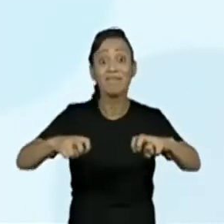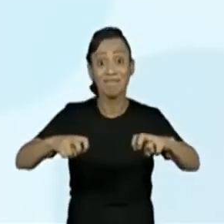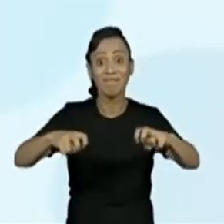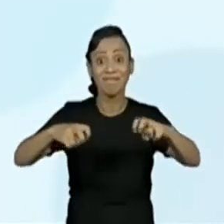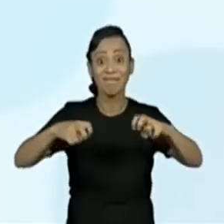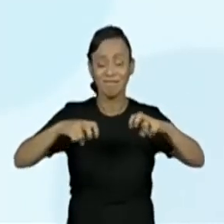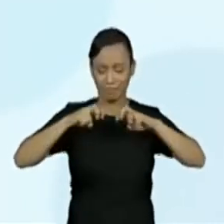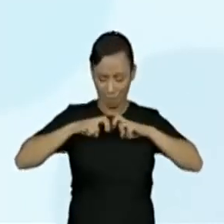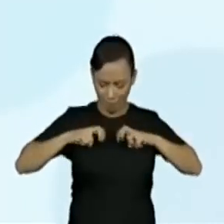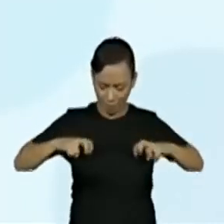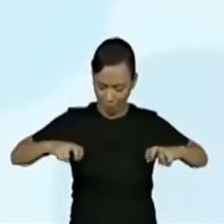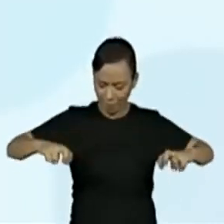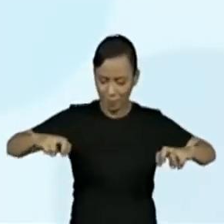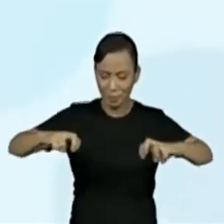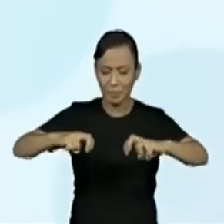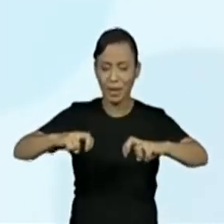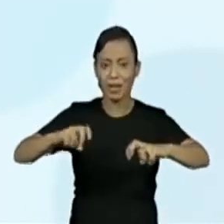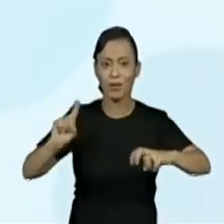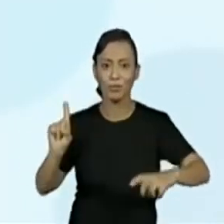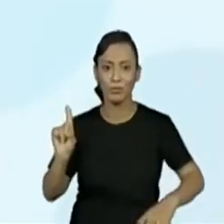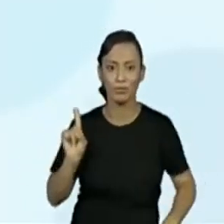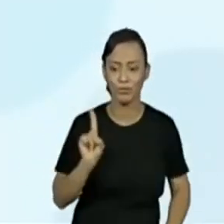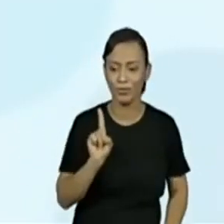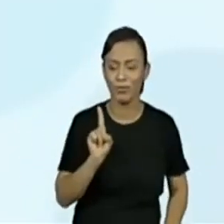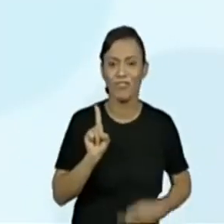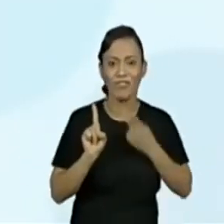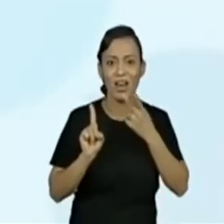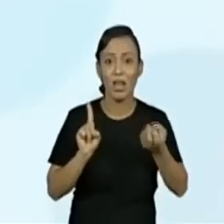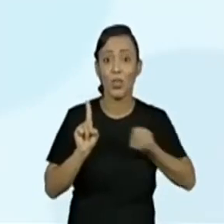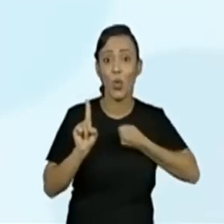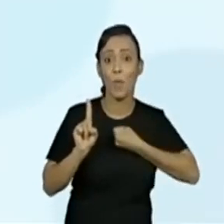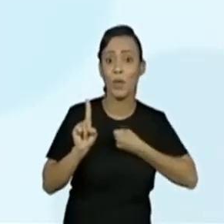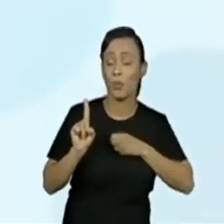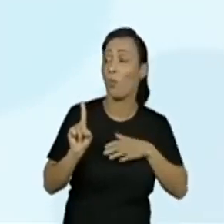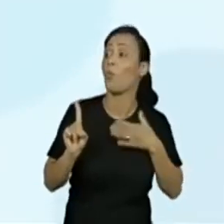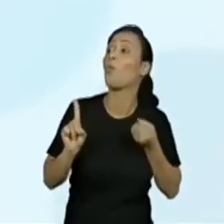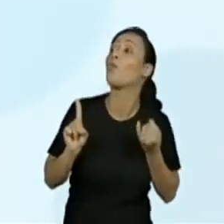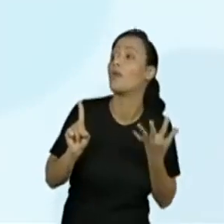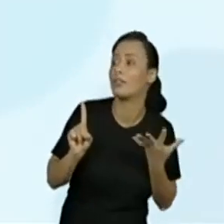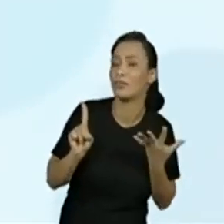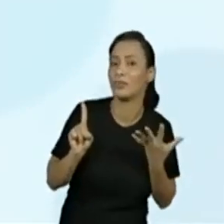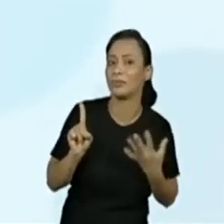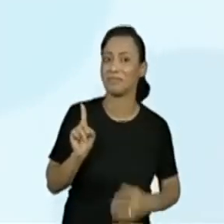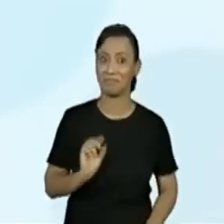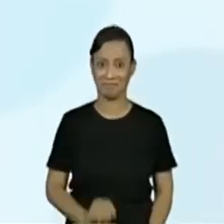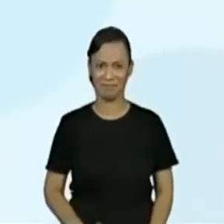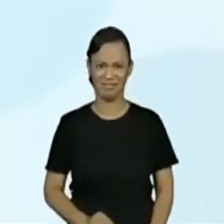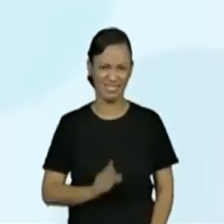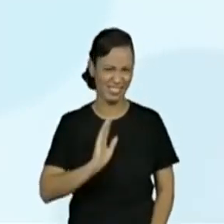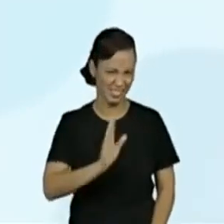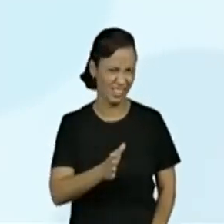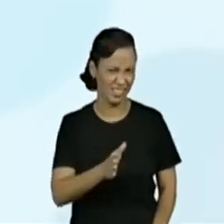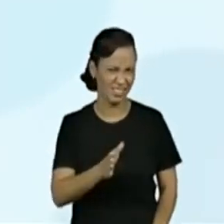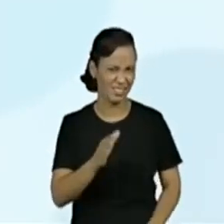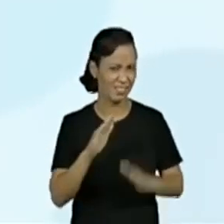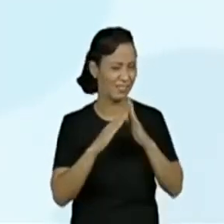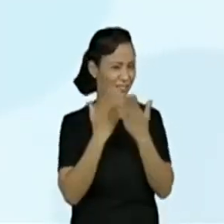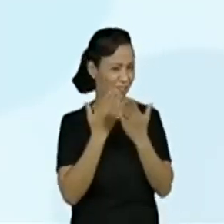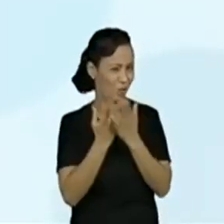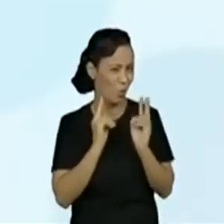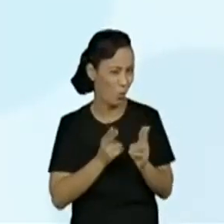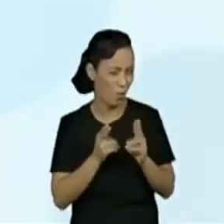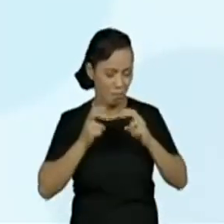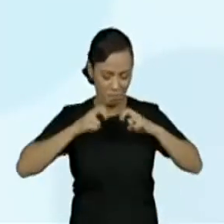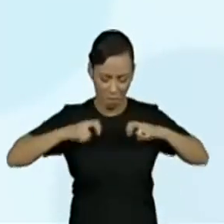só que legal. Vocês já participaram aí de uma recitação de números? Ao chegar em casa,